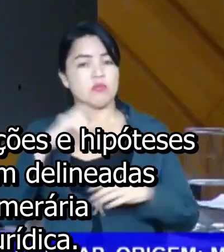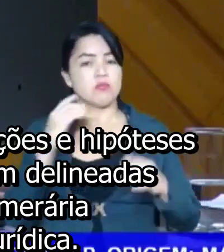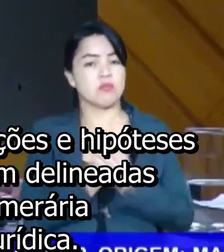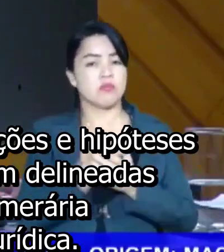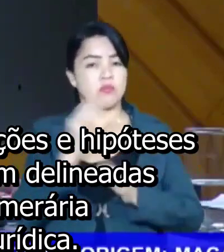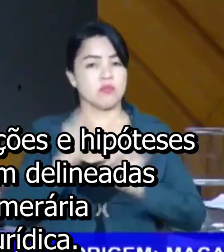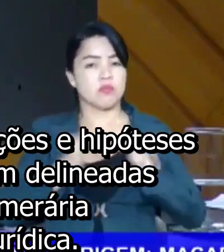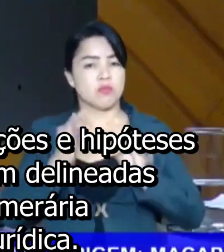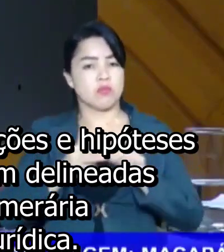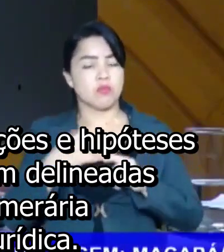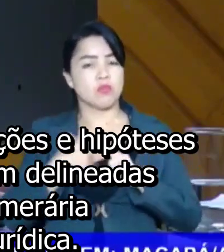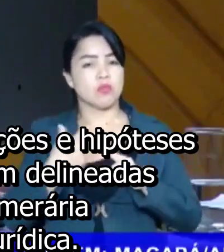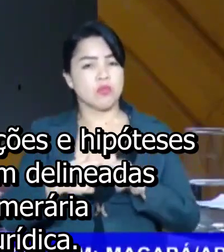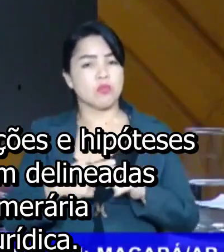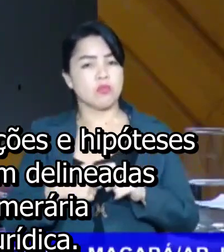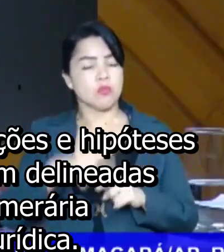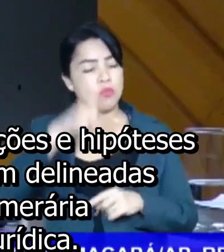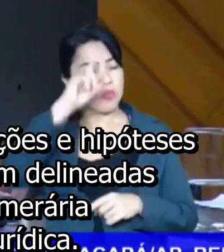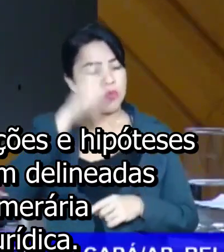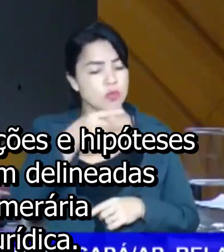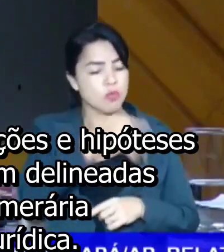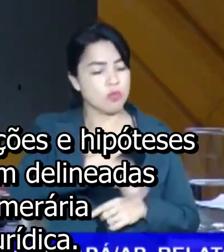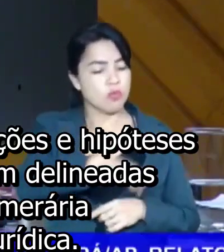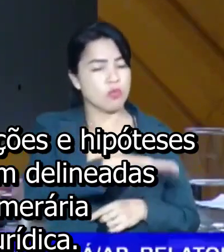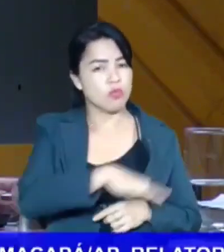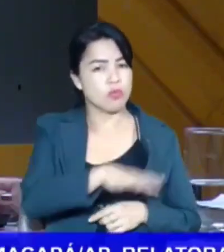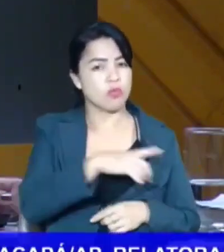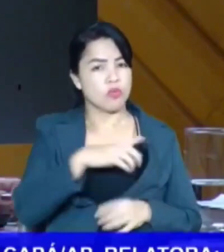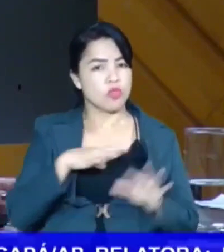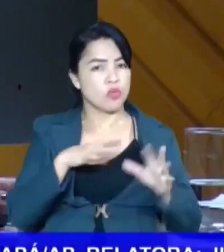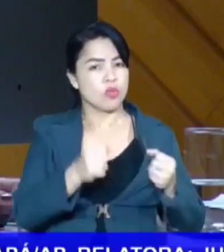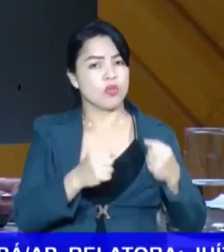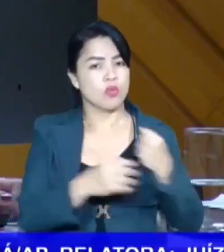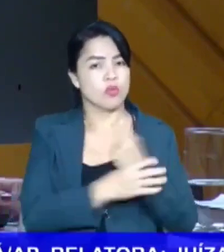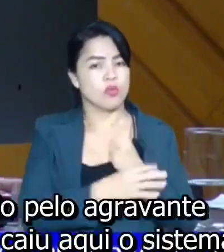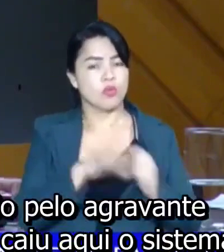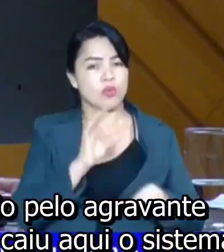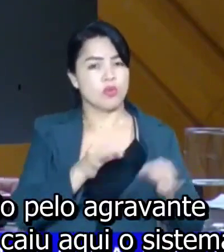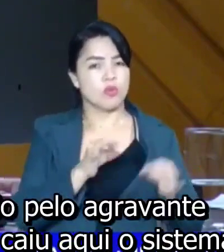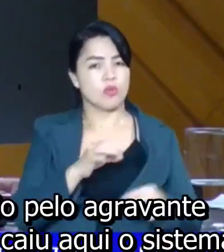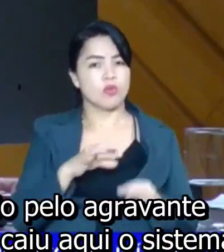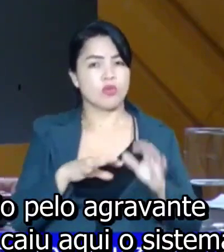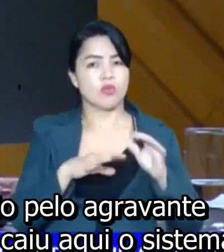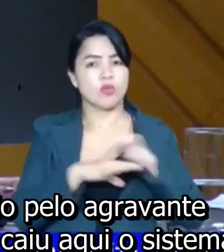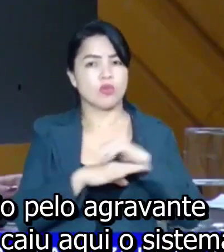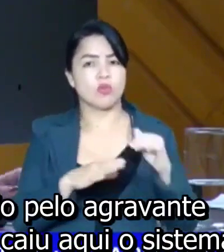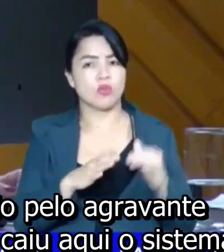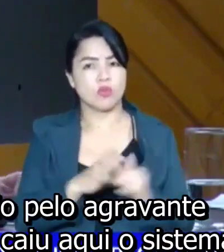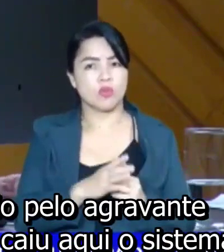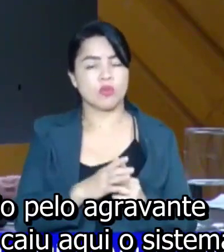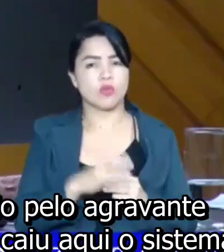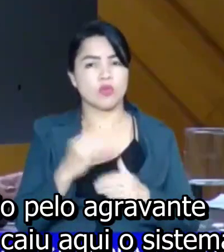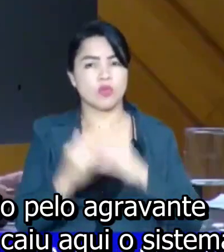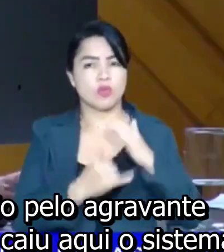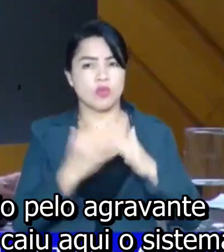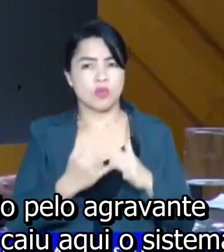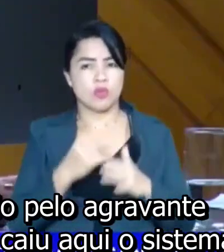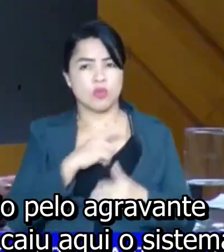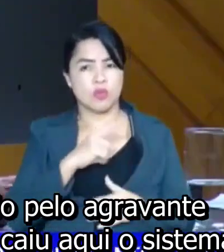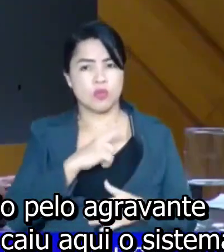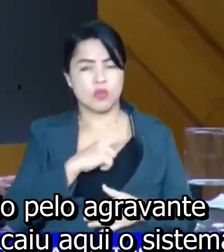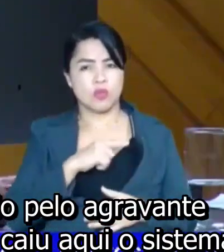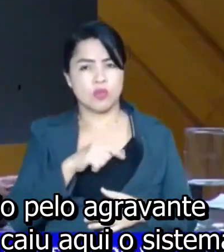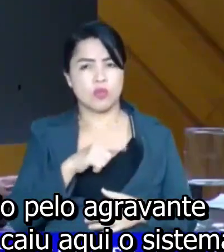causar temerária instabilidade nas decisões judiciais e insegurança jurídica. No que tange ao incidente de inconstitucionalidade suscitado